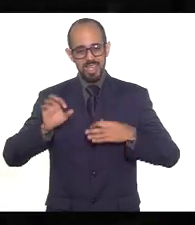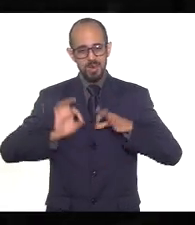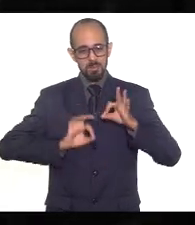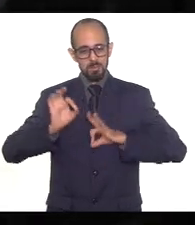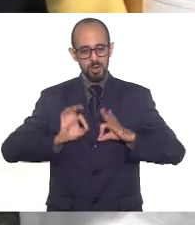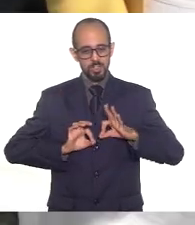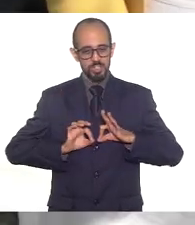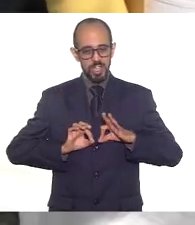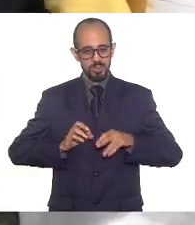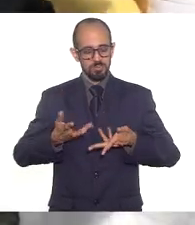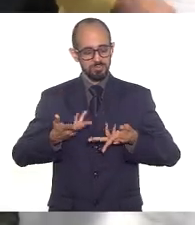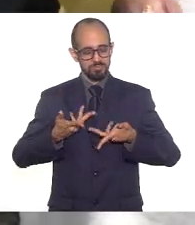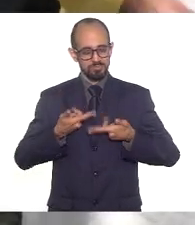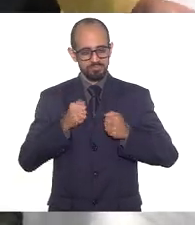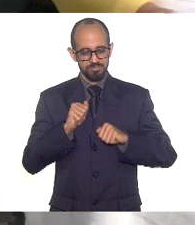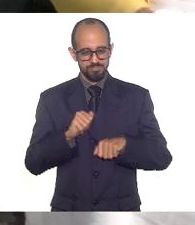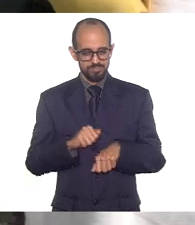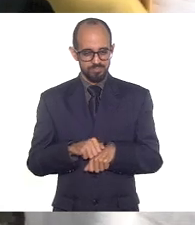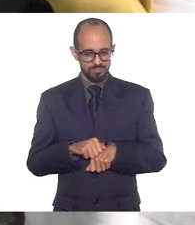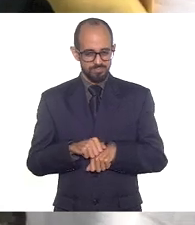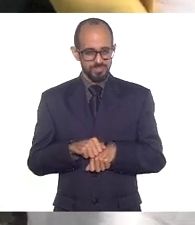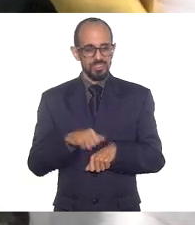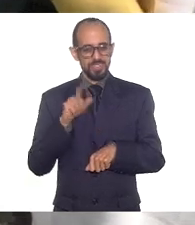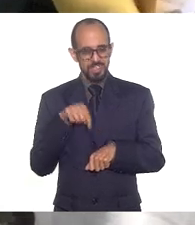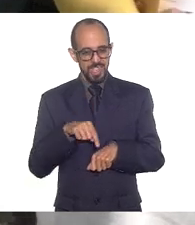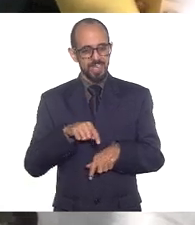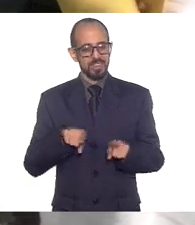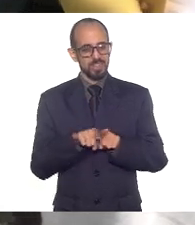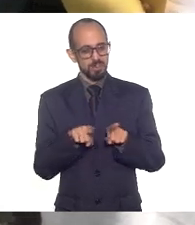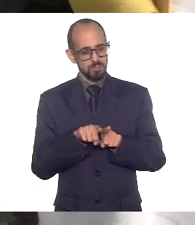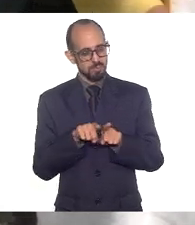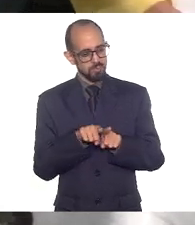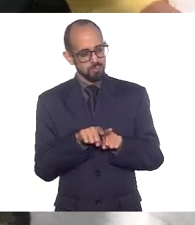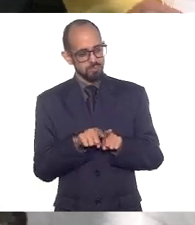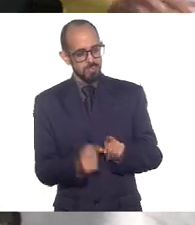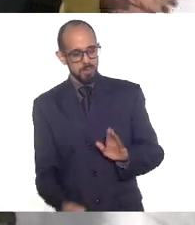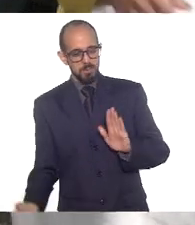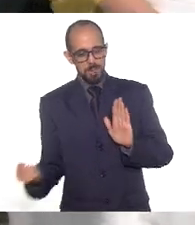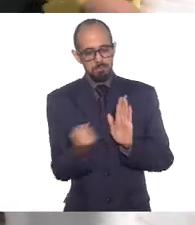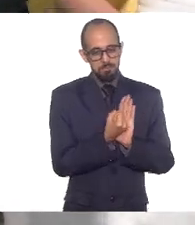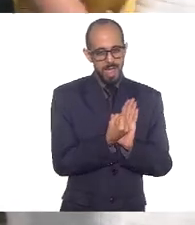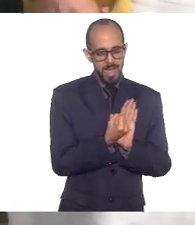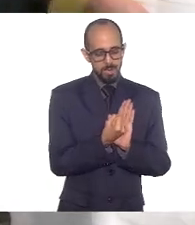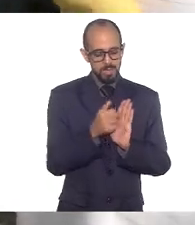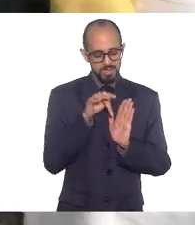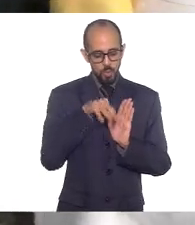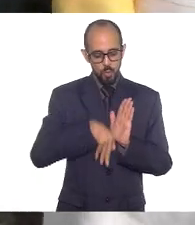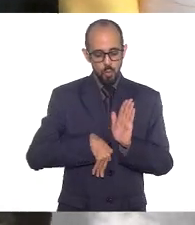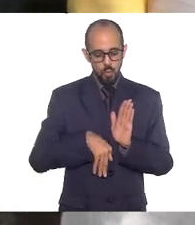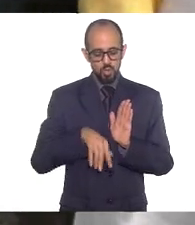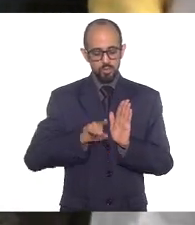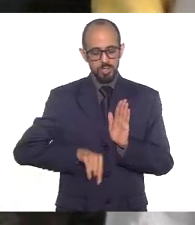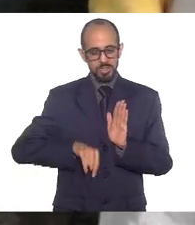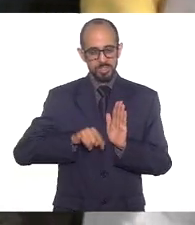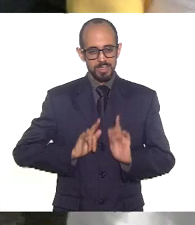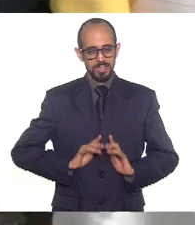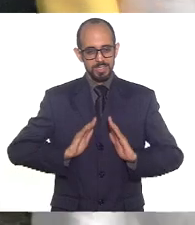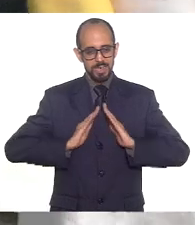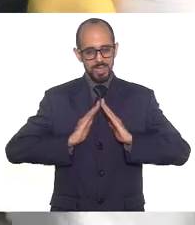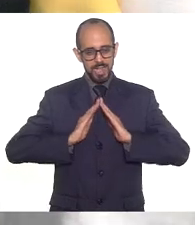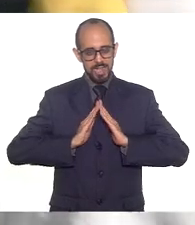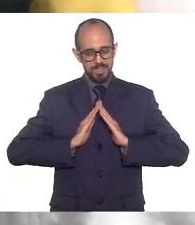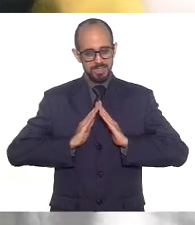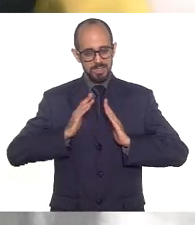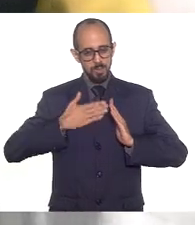mais que meritório e é um projeto muito simbólico para ser o penúltimo dessa casa aqui o meu parecer reitera o